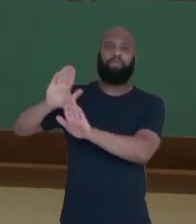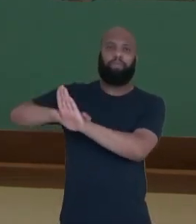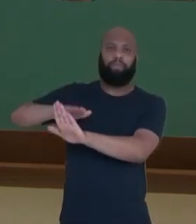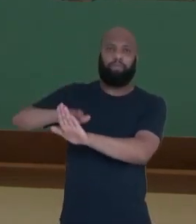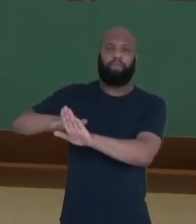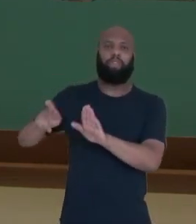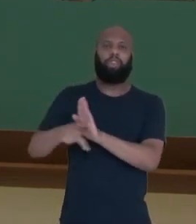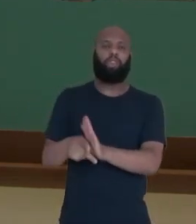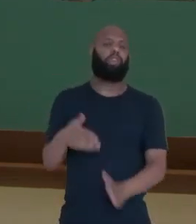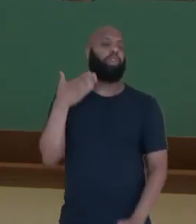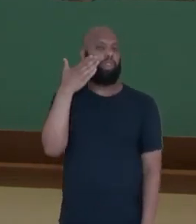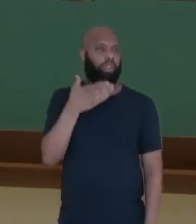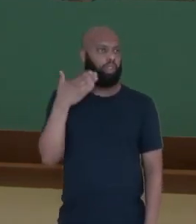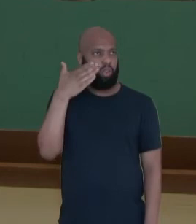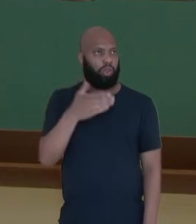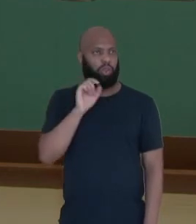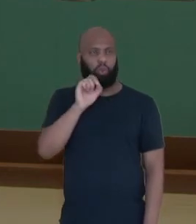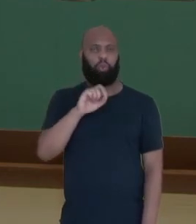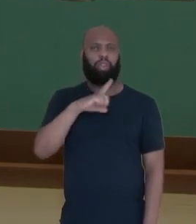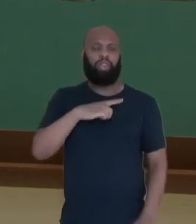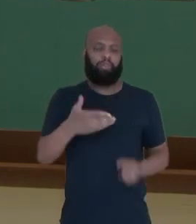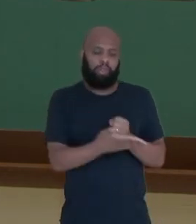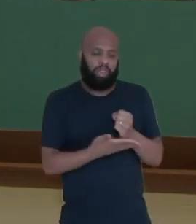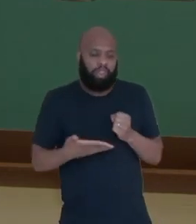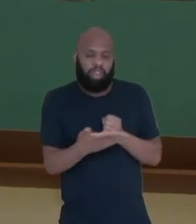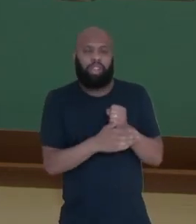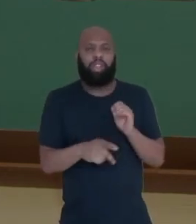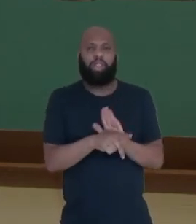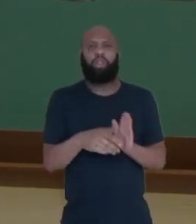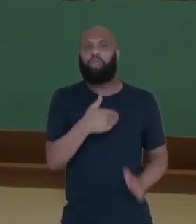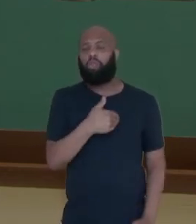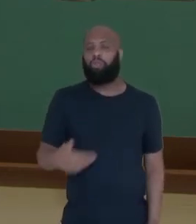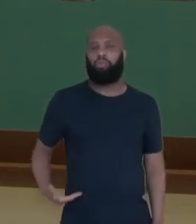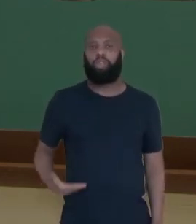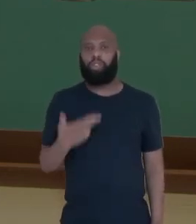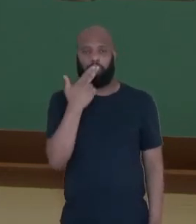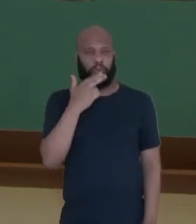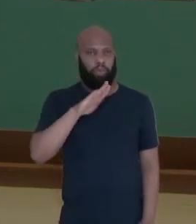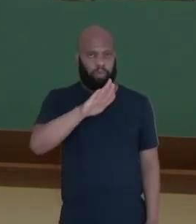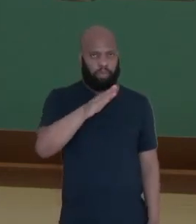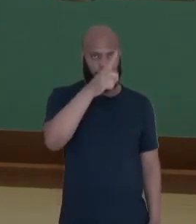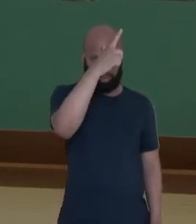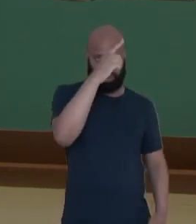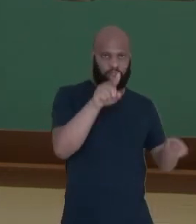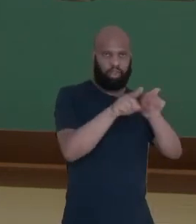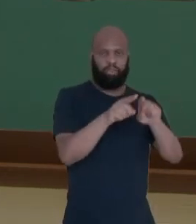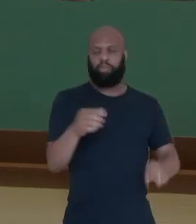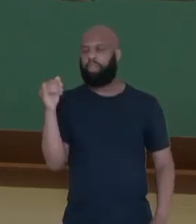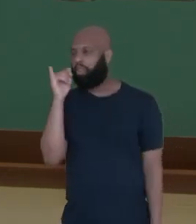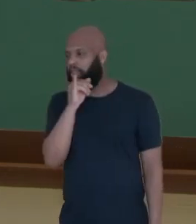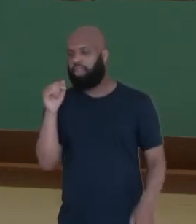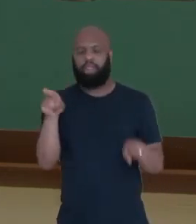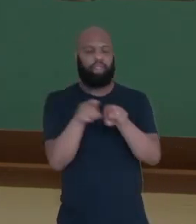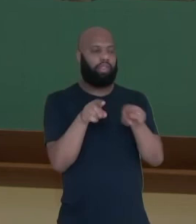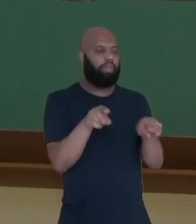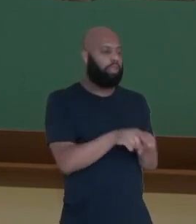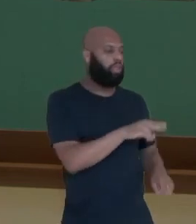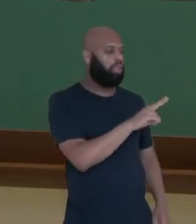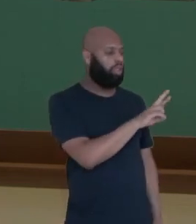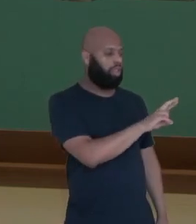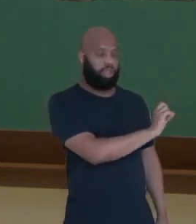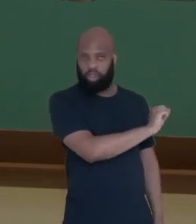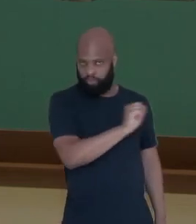dos discursos que sustentam os regimes como o nazismo alemão, o stalinismo soviético,